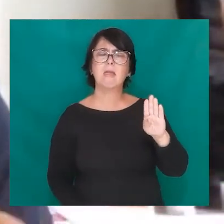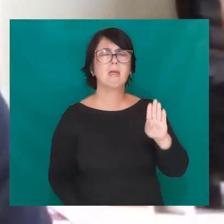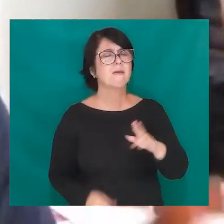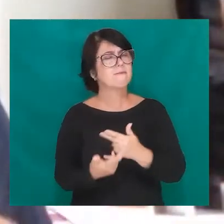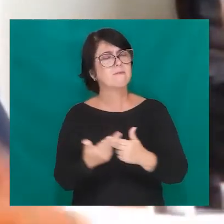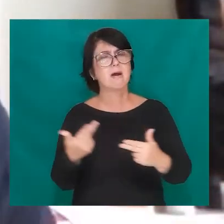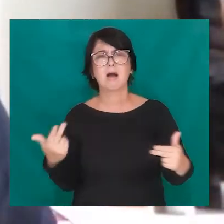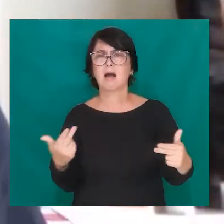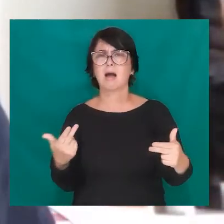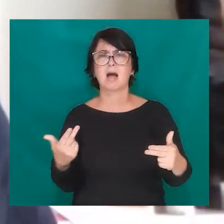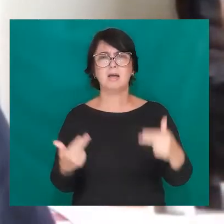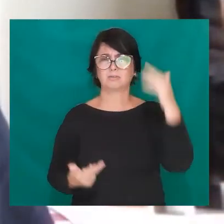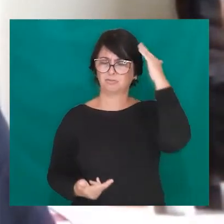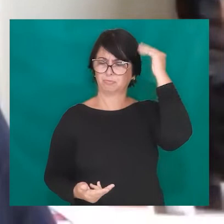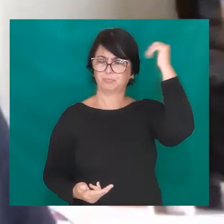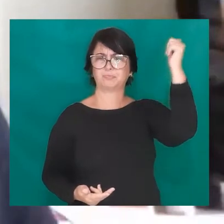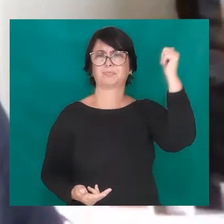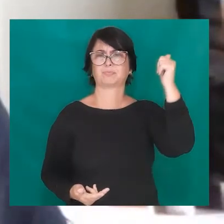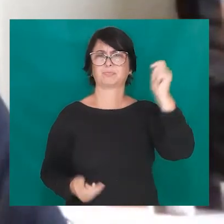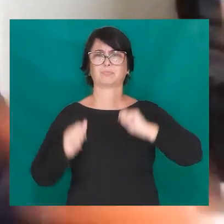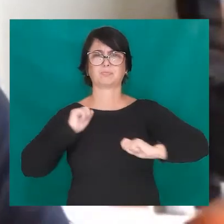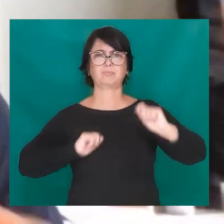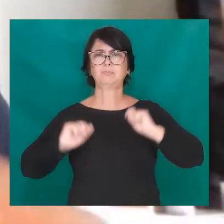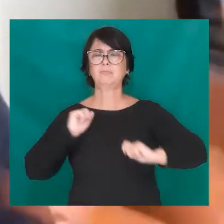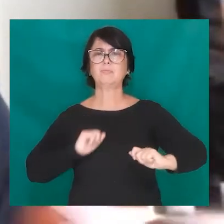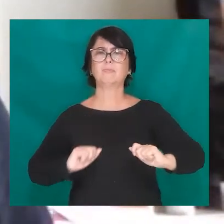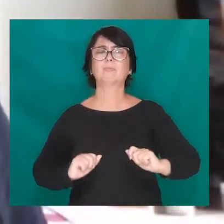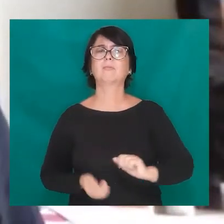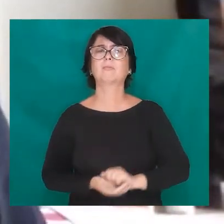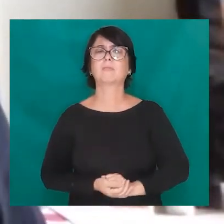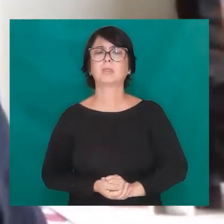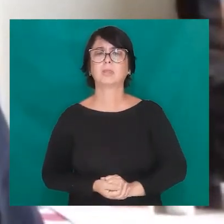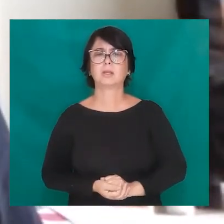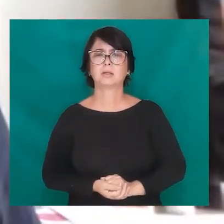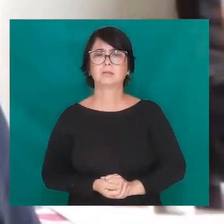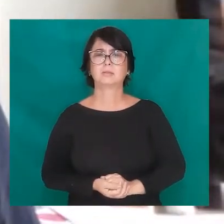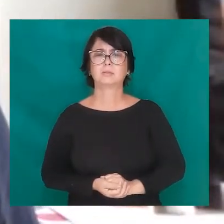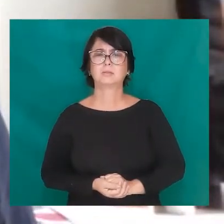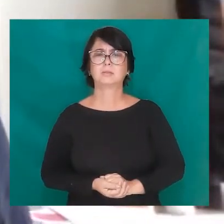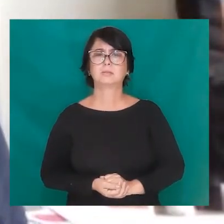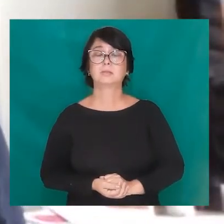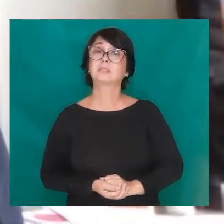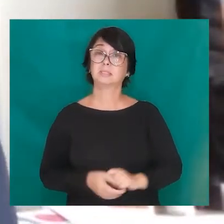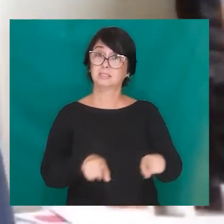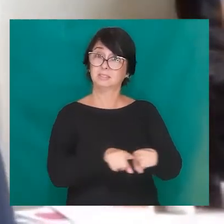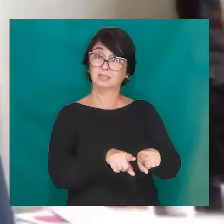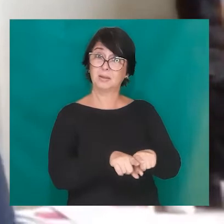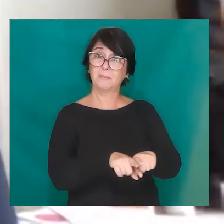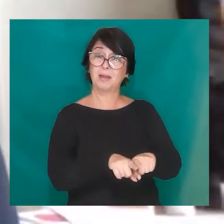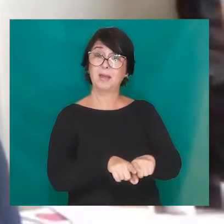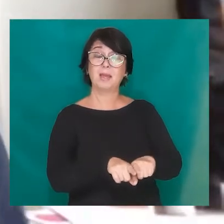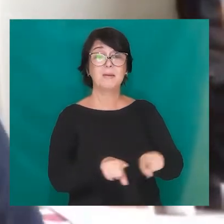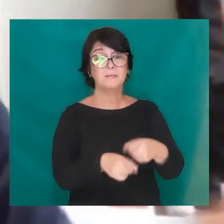Chico, Betânia, Gal, Edu Lobo, gravei com todo esse pessoal, mas gravava com o pessoal também de outras